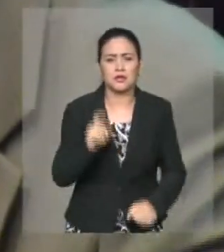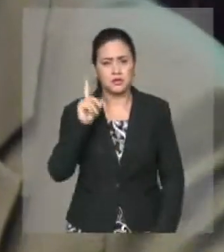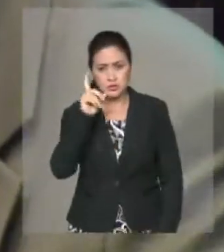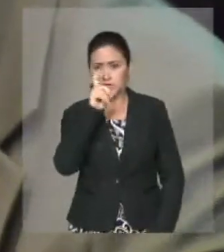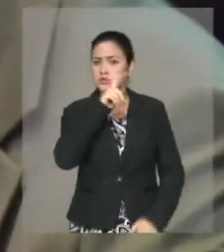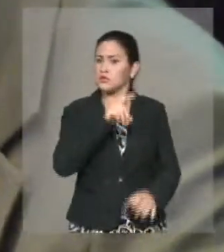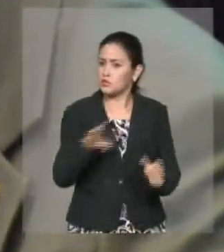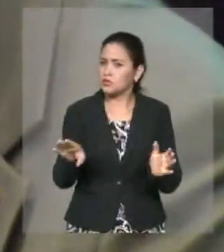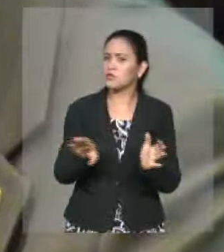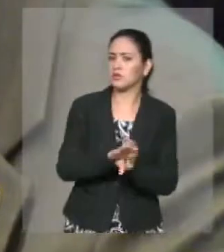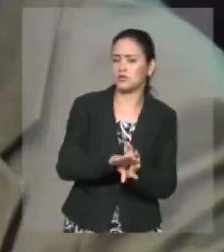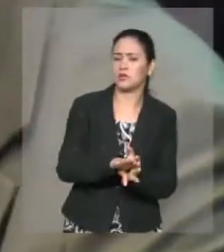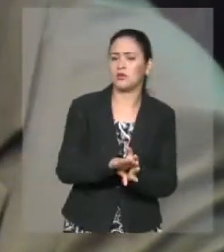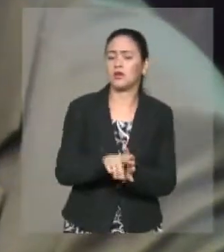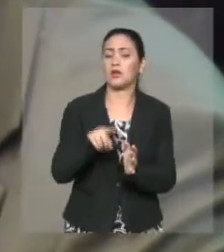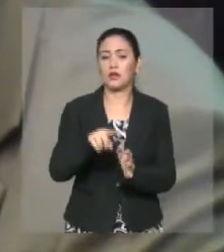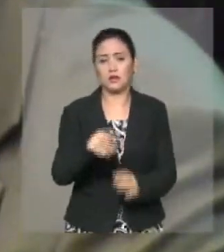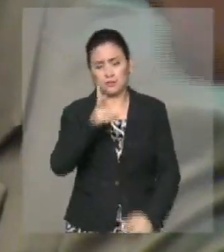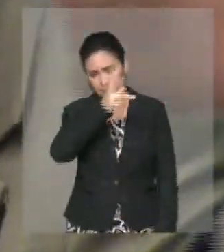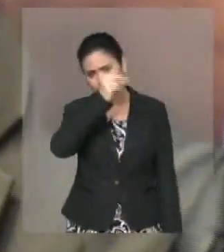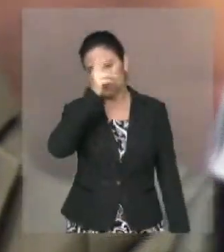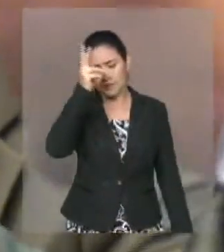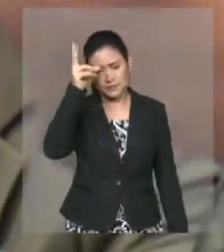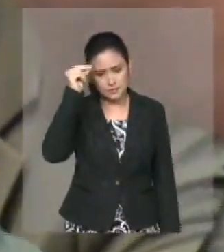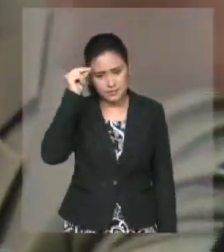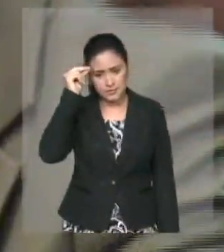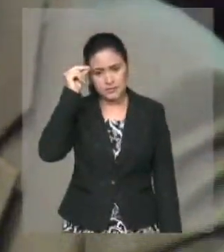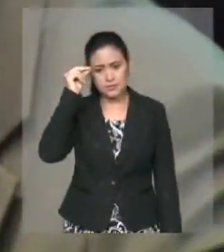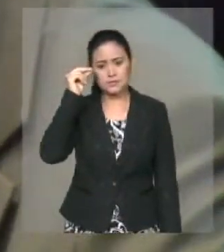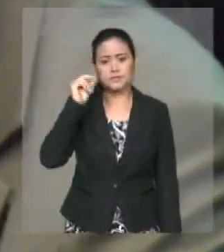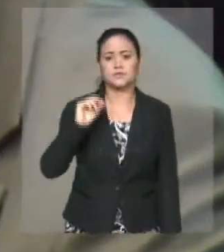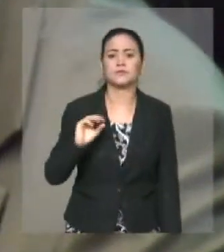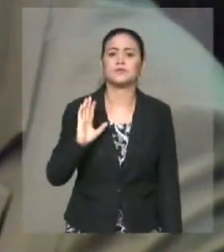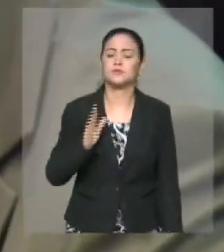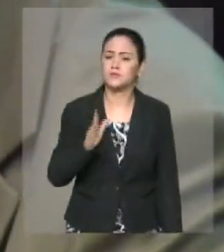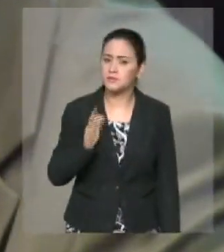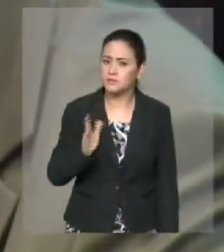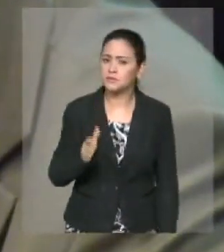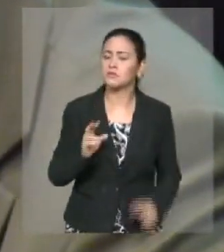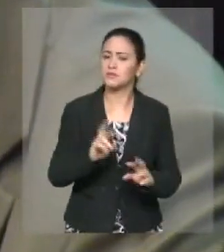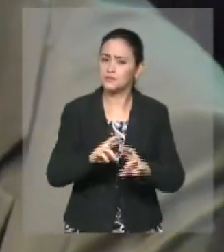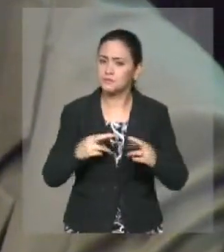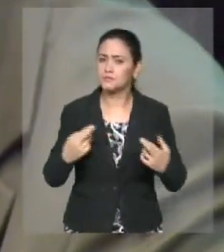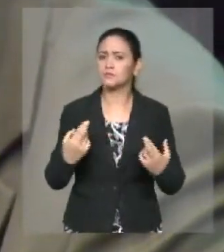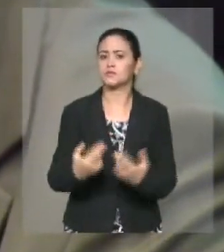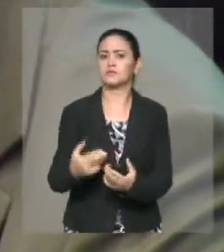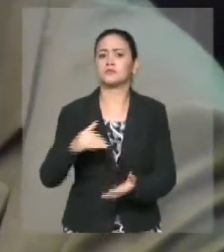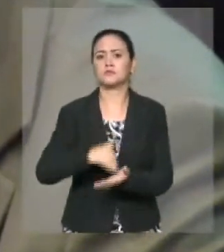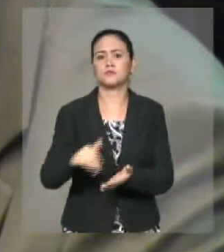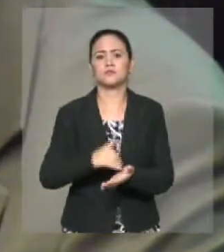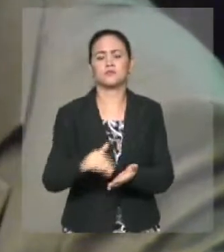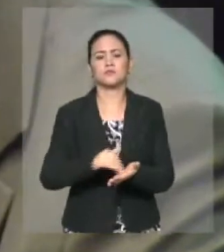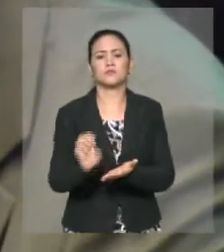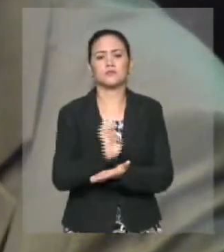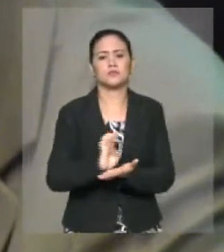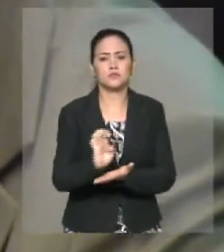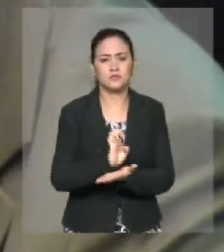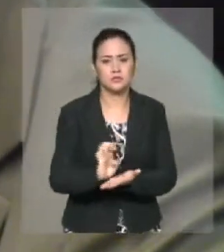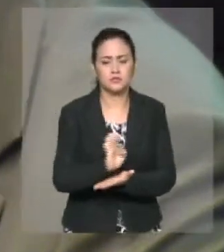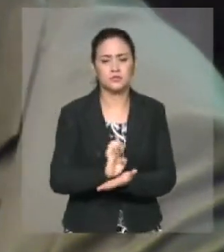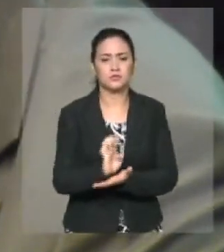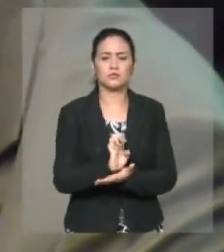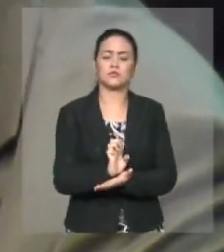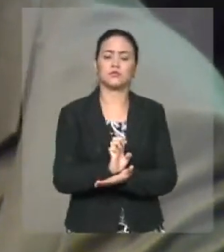na oportunidade, nosso próprio prefeito já tínhamos participado de uma audiência com o secretário da Infraestrutura, Cleiton Noleto, destacou nesta